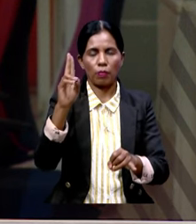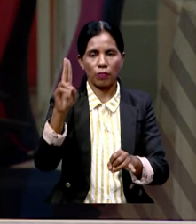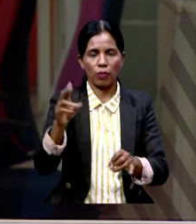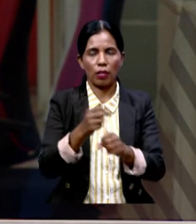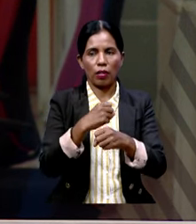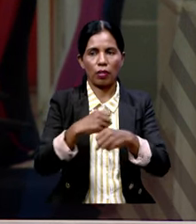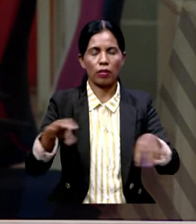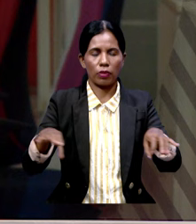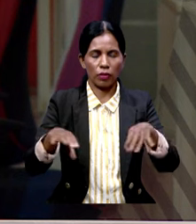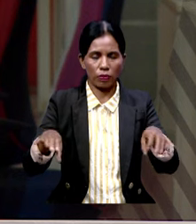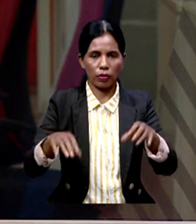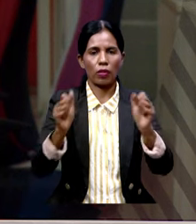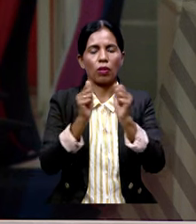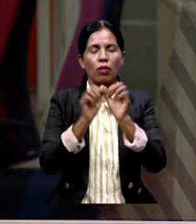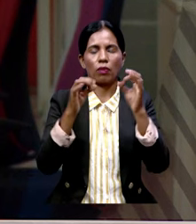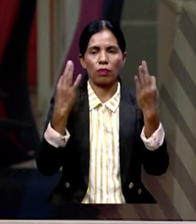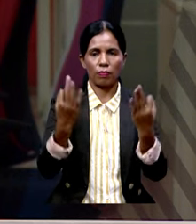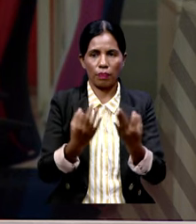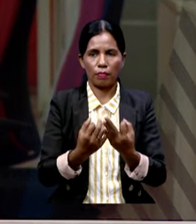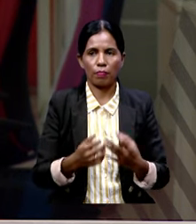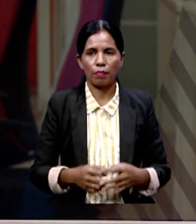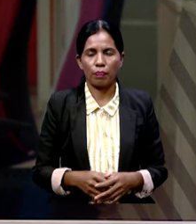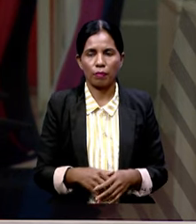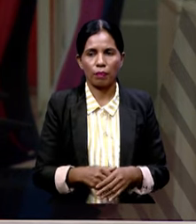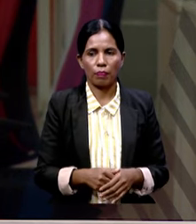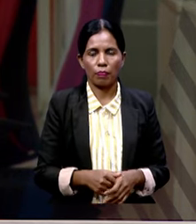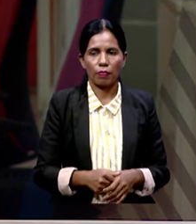ao sistema familiarismo.